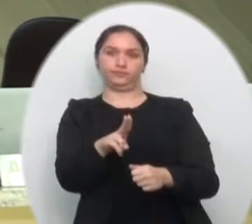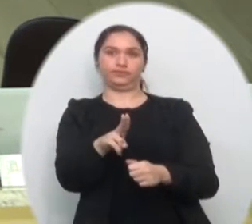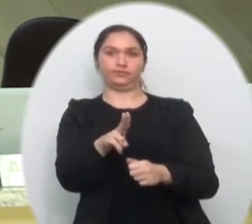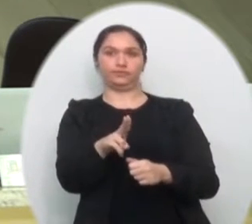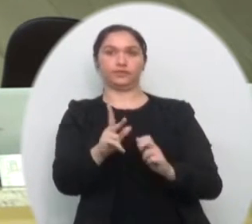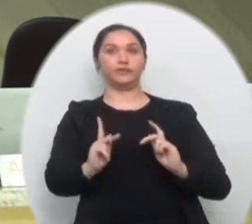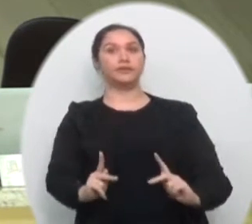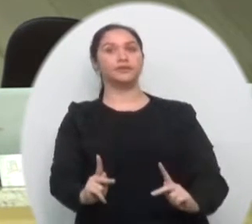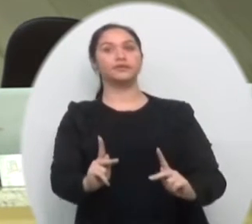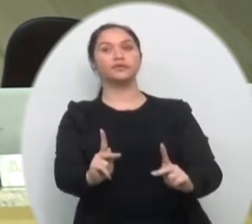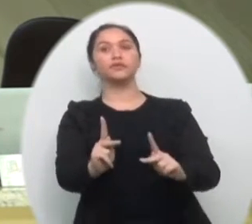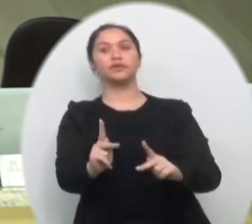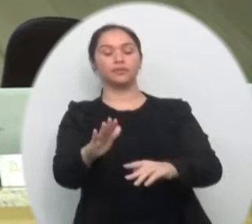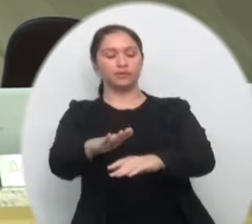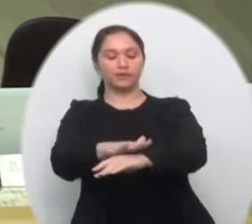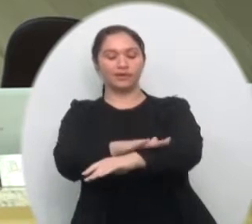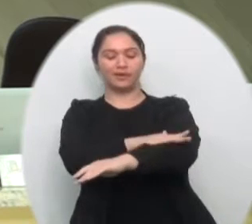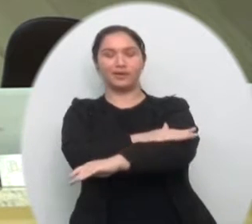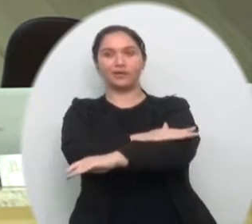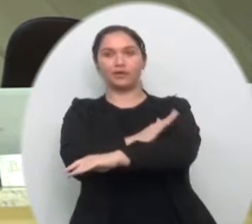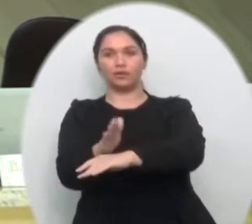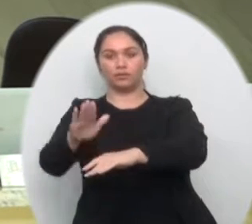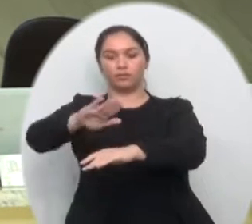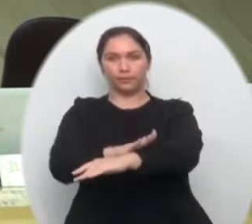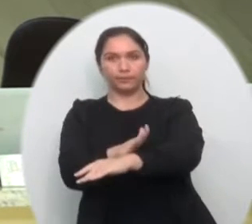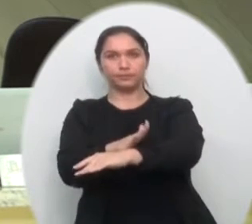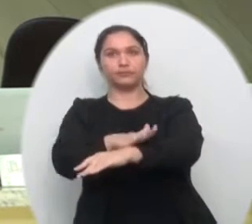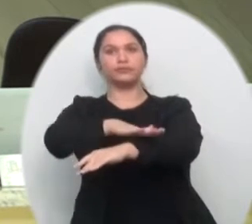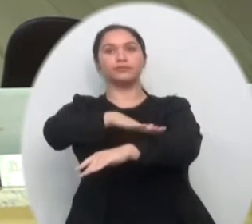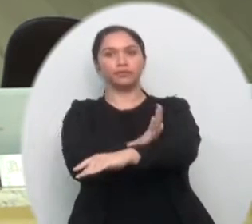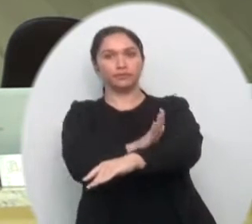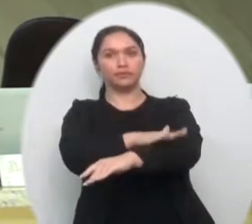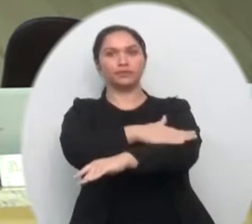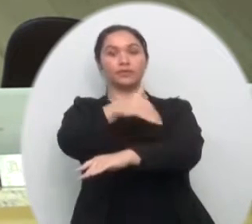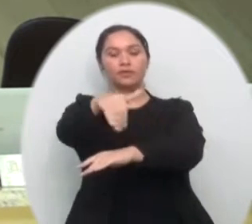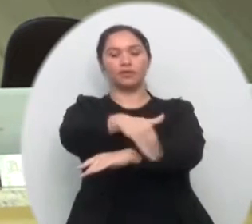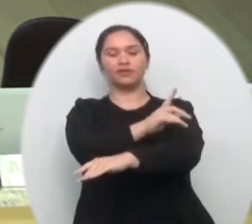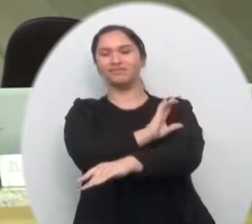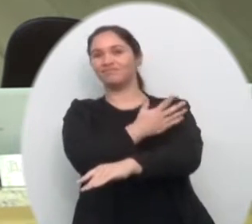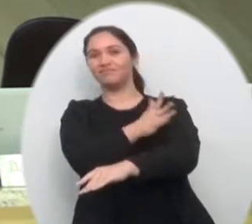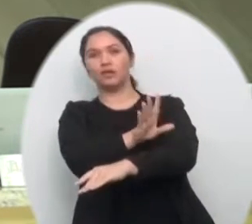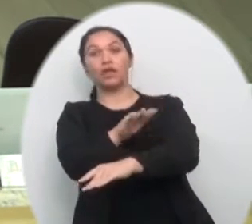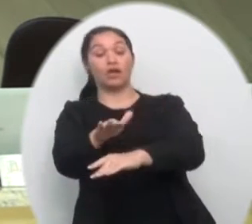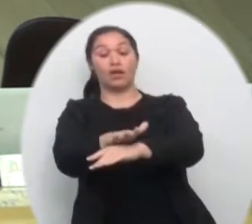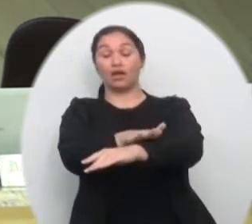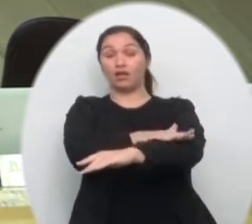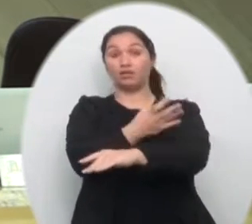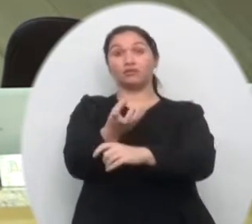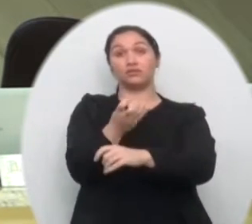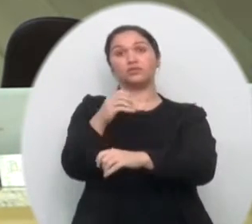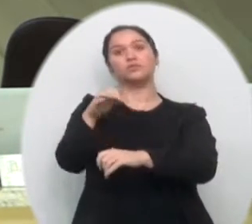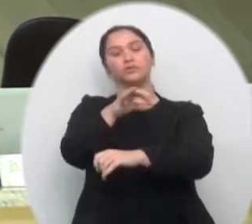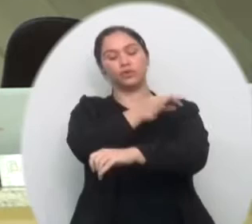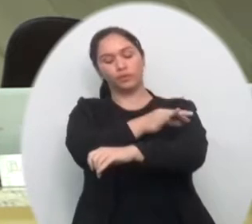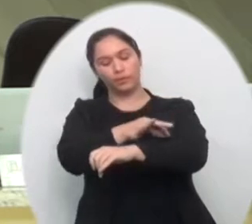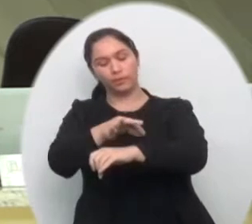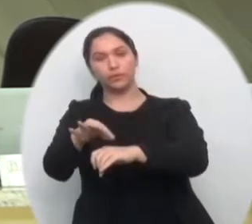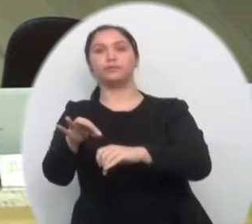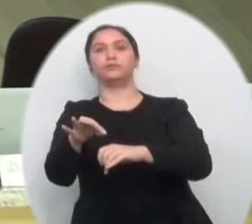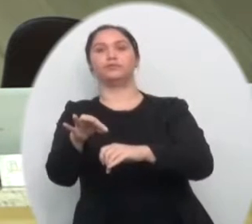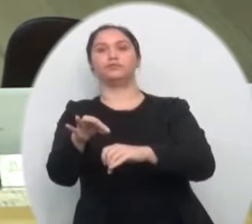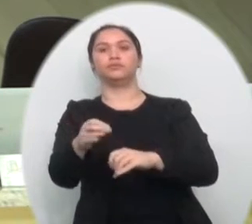uma semana, às vezes, sem tampar, e quando tampa da outra chuva, abre novamente. Então a gente